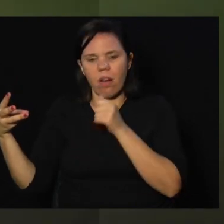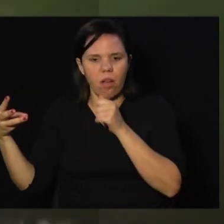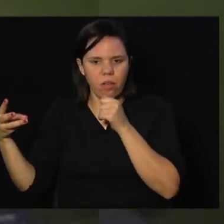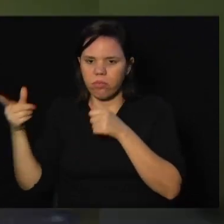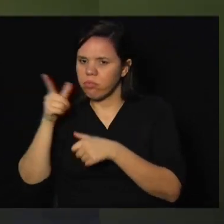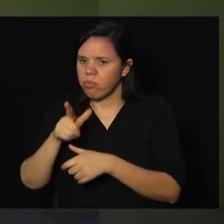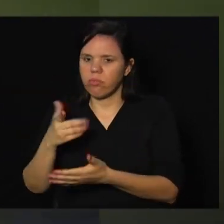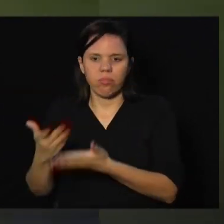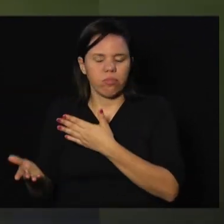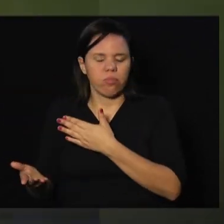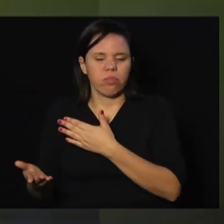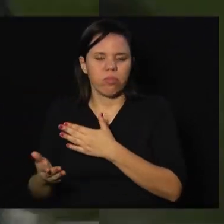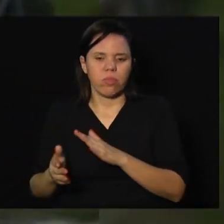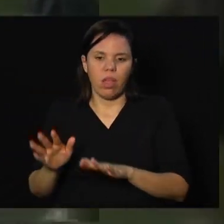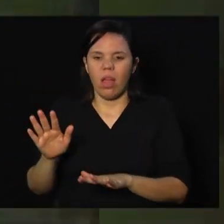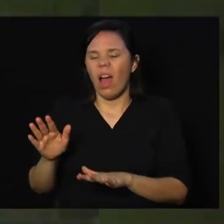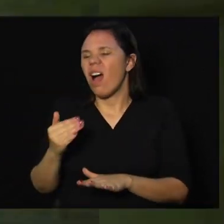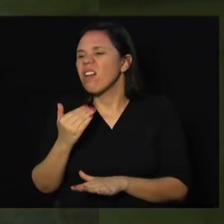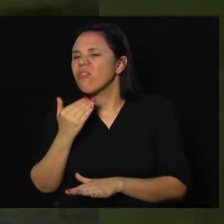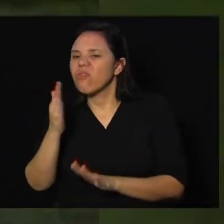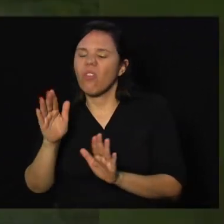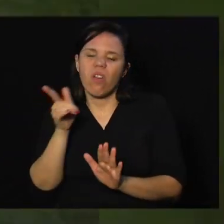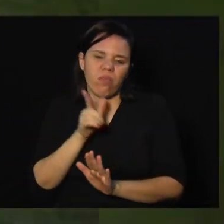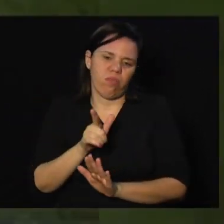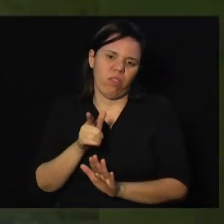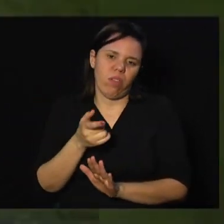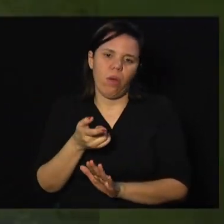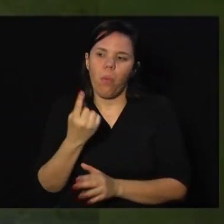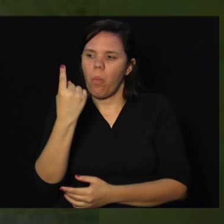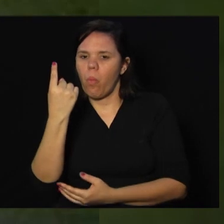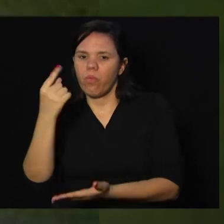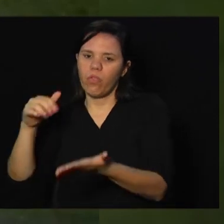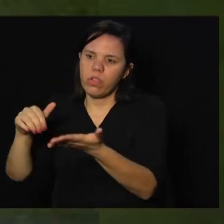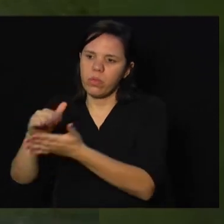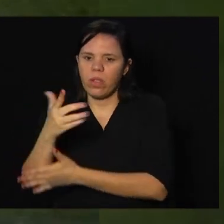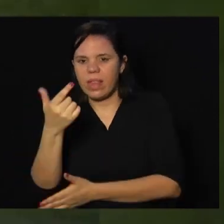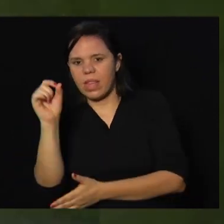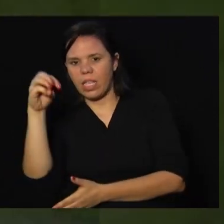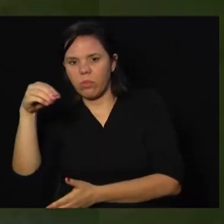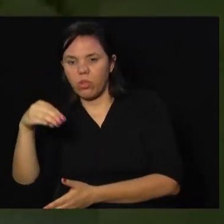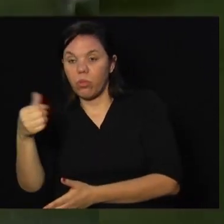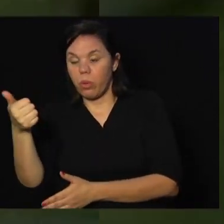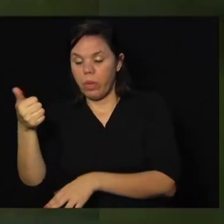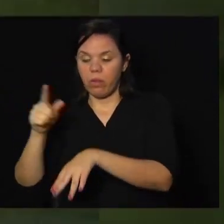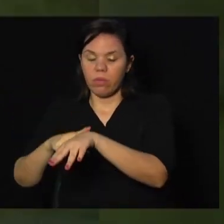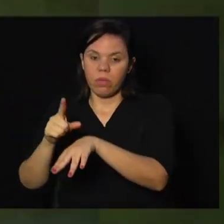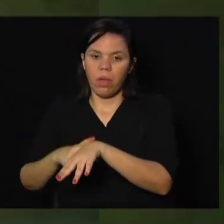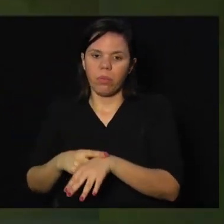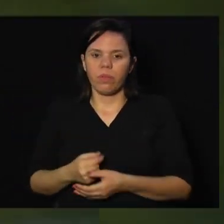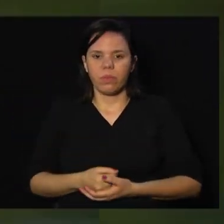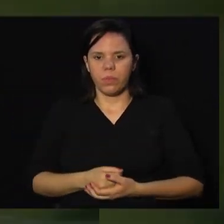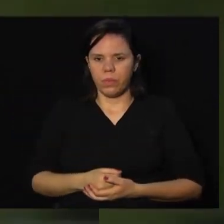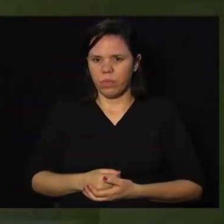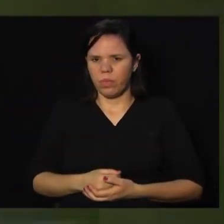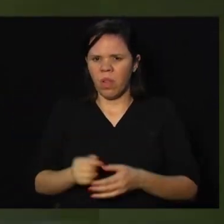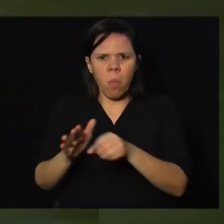por acaso, porque tivemos um jogador expulso aos 10 minutos do primeiro tempo, o Morumbi lotado com